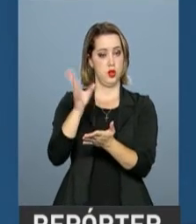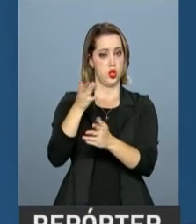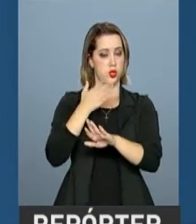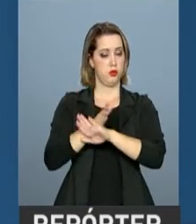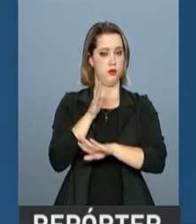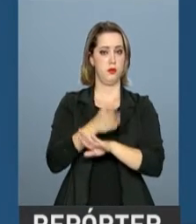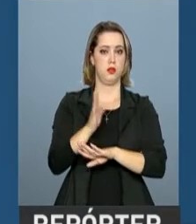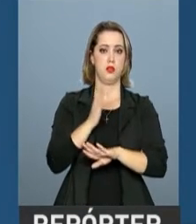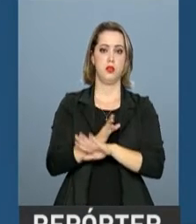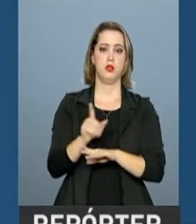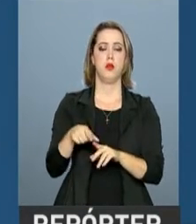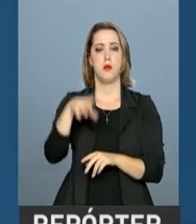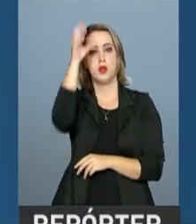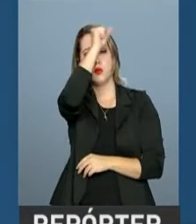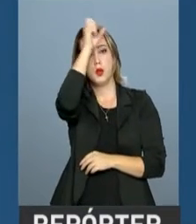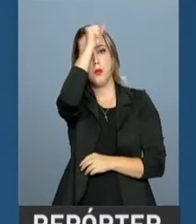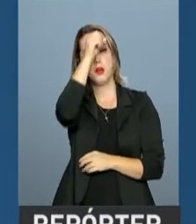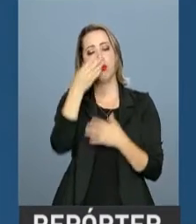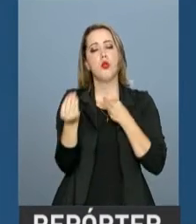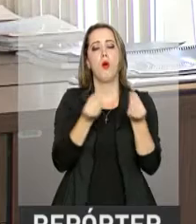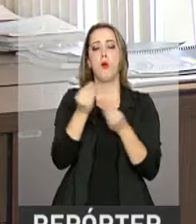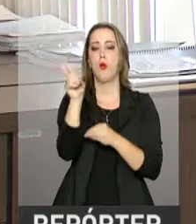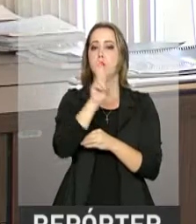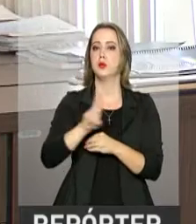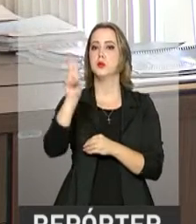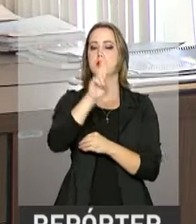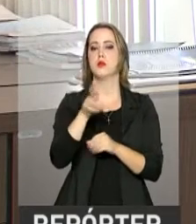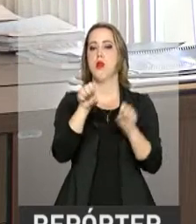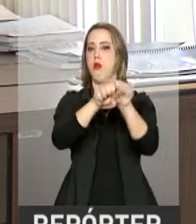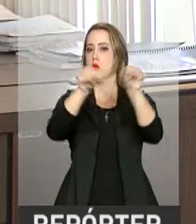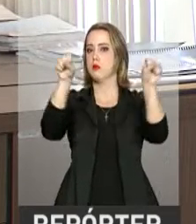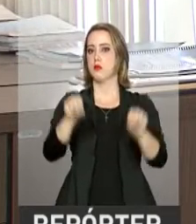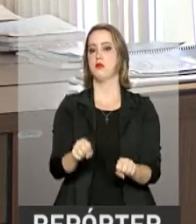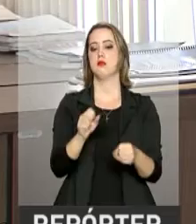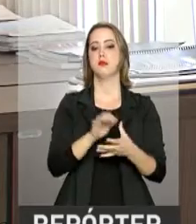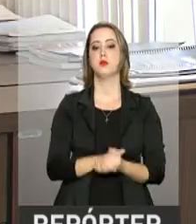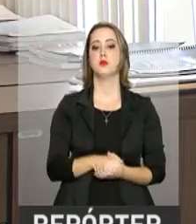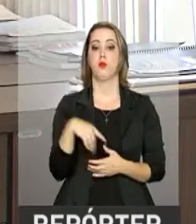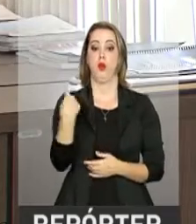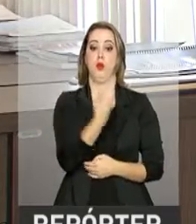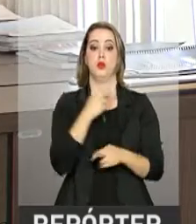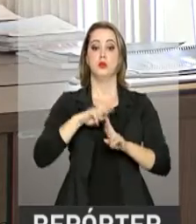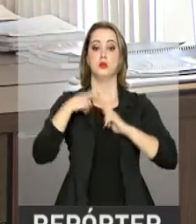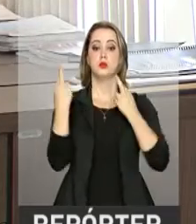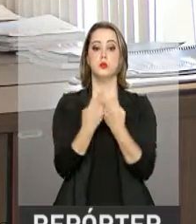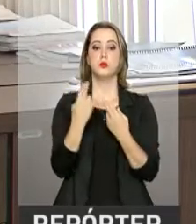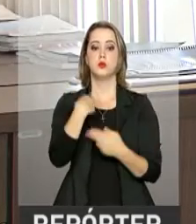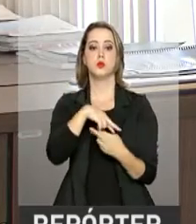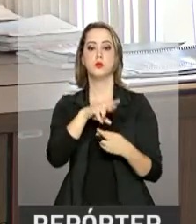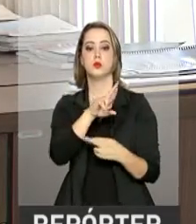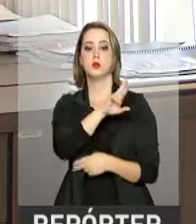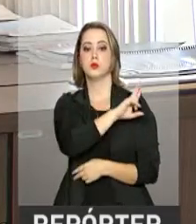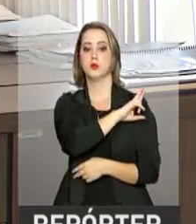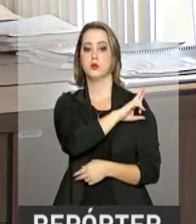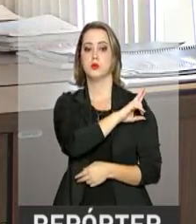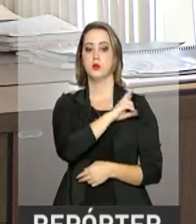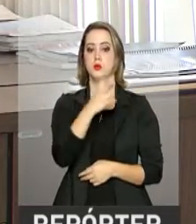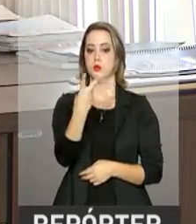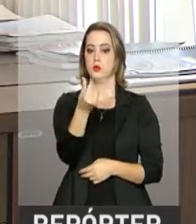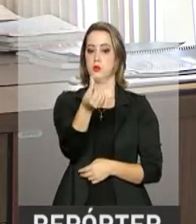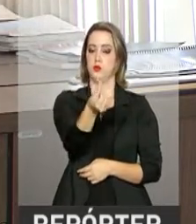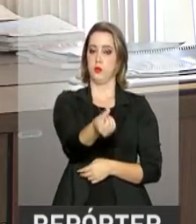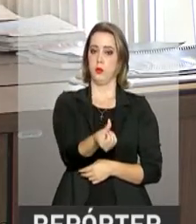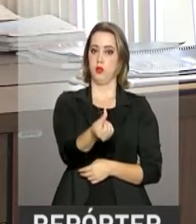treinamento para aprender a usar a ferramenta nos reunimos semana passada representantes de dos vinte e sete dos 26 estados